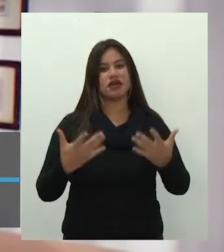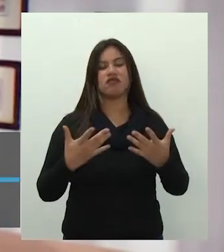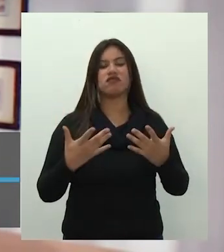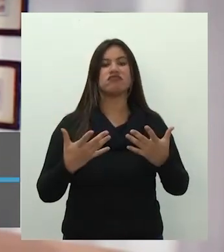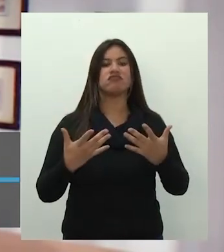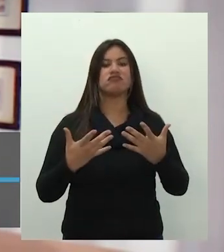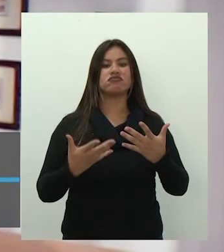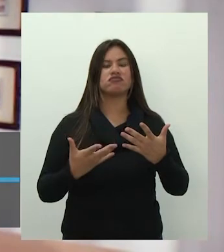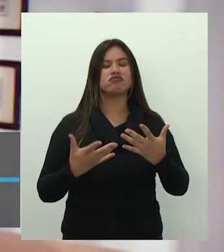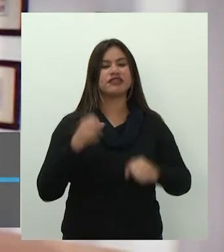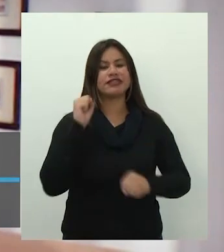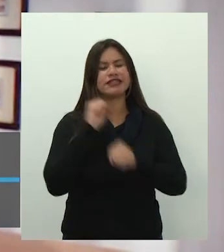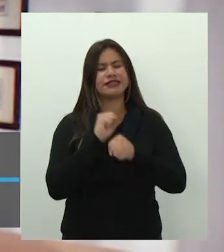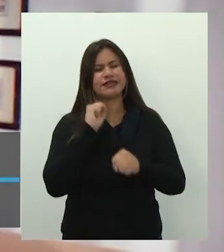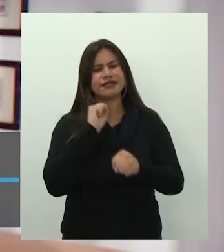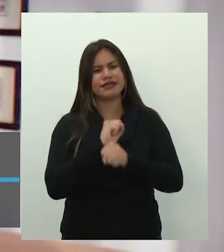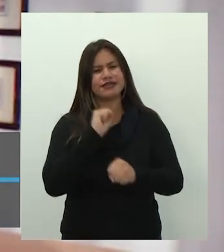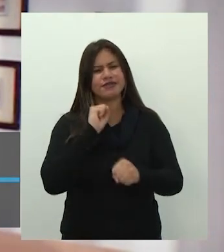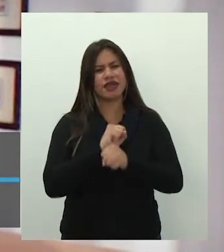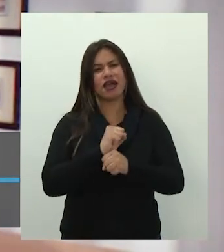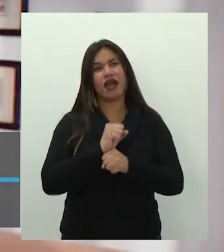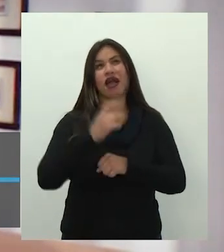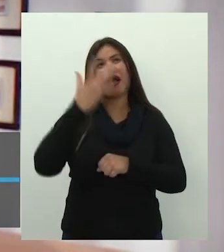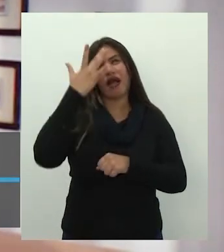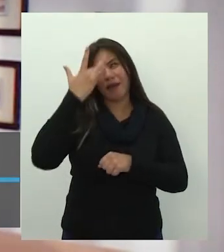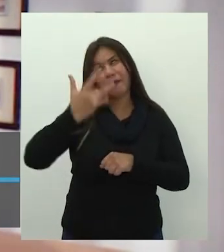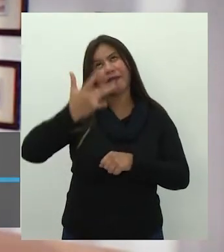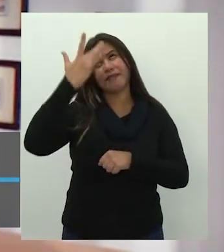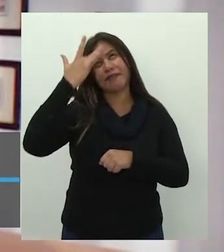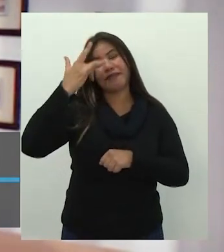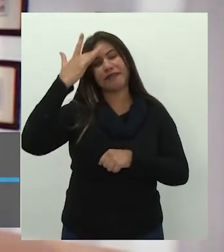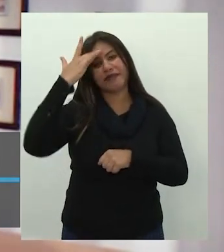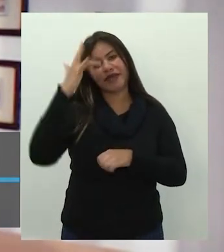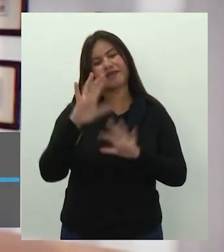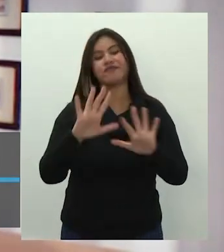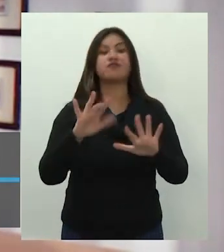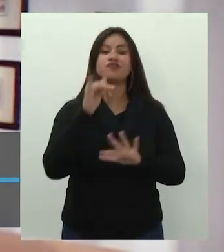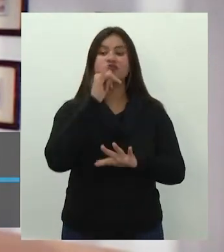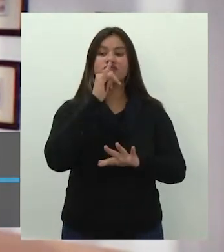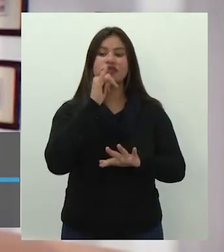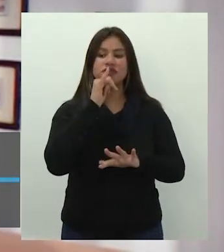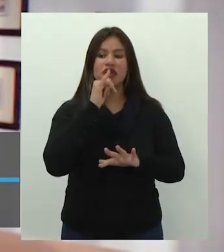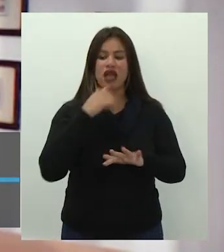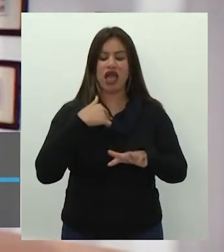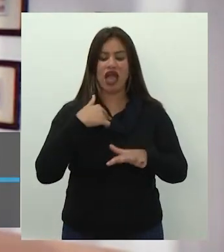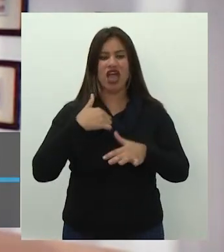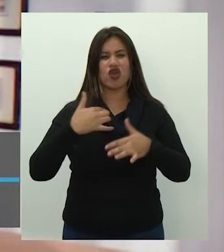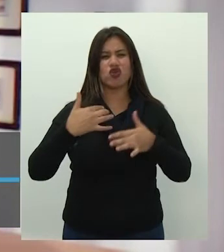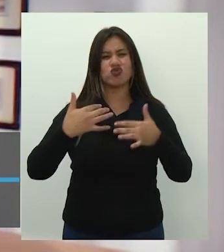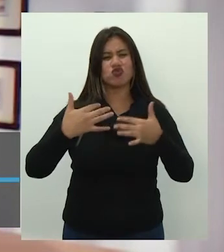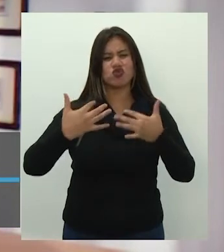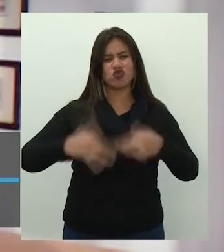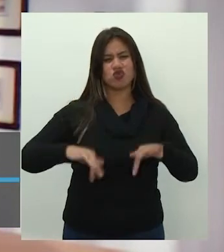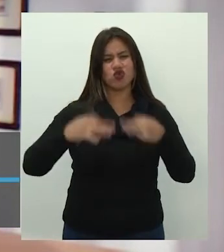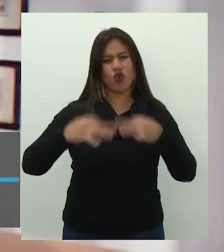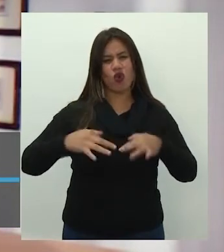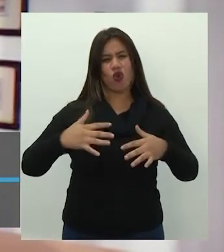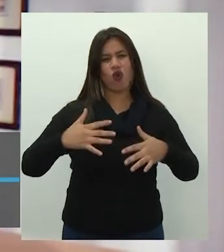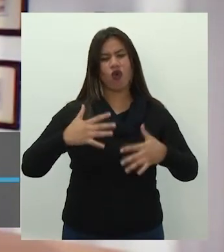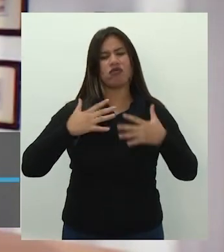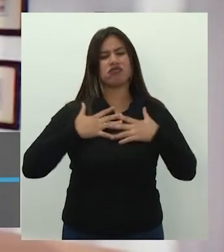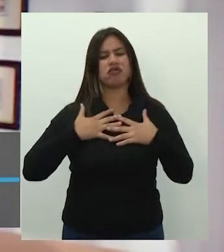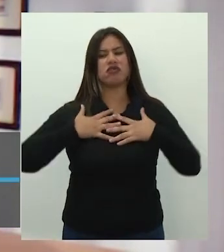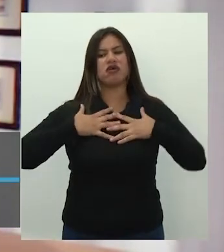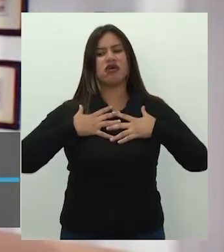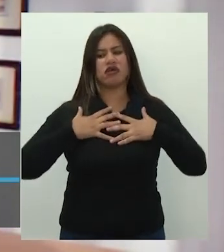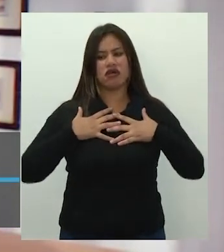para esperar mais um dia. Por exemplo, tá com uma certa dor no abdômen, vamos esperar uns